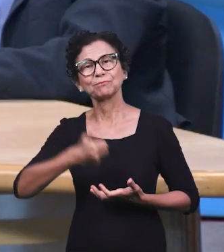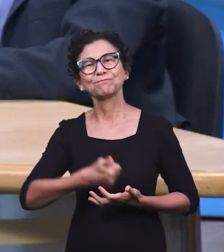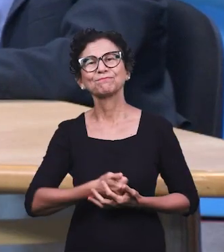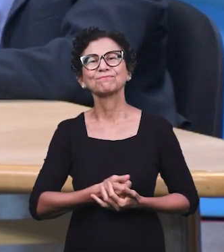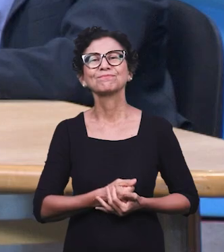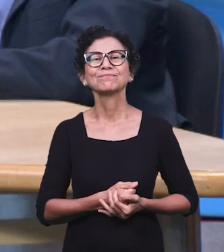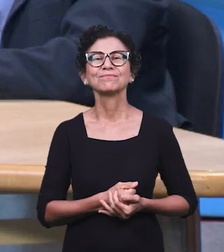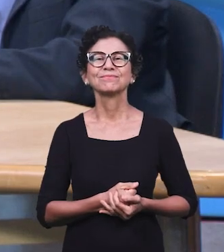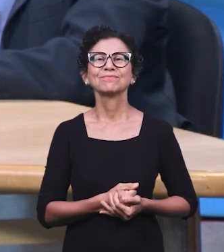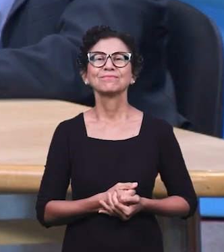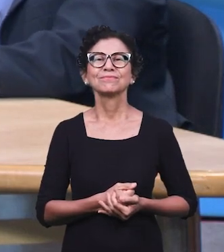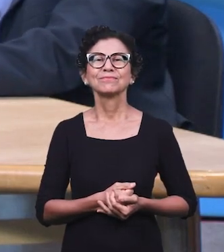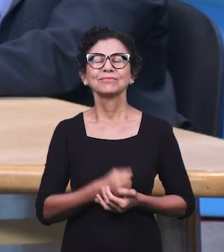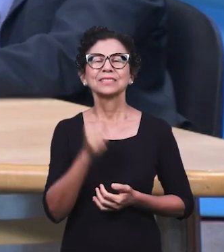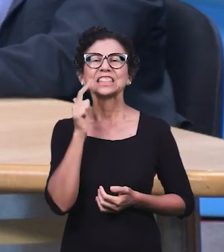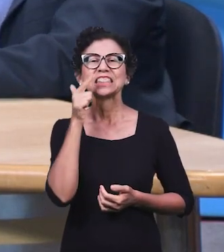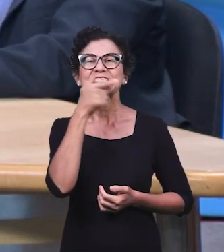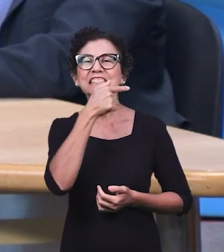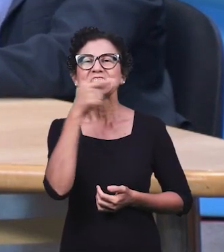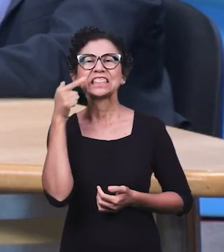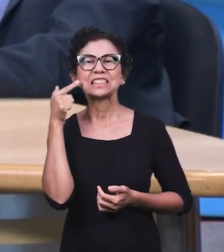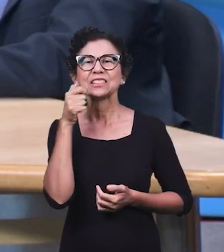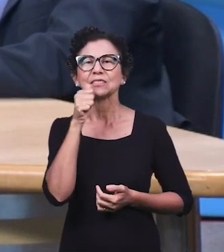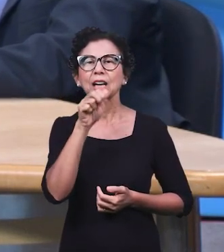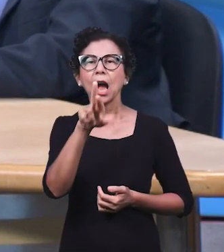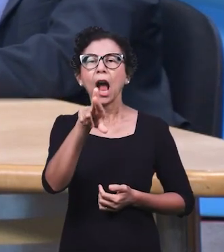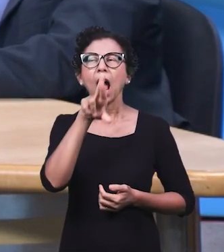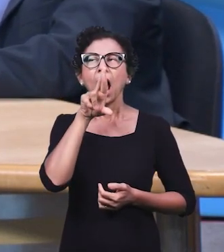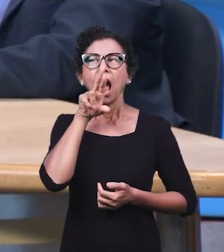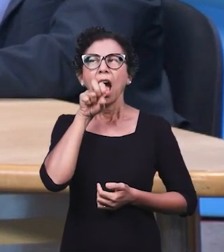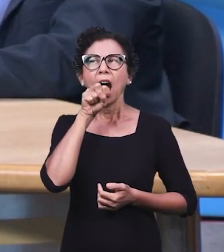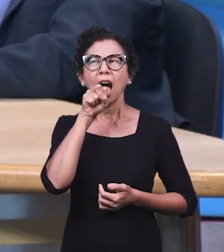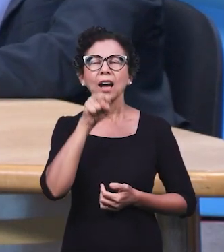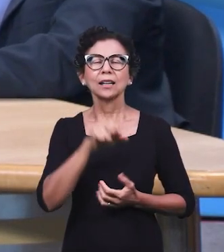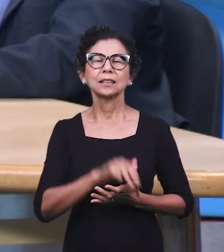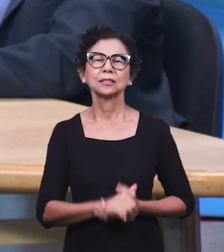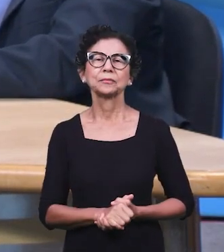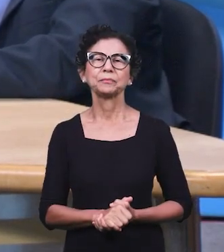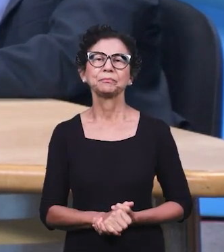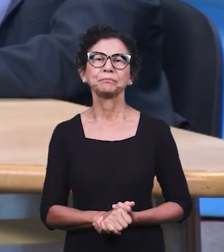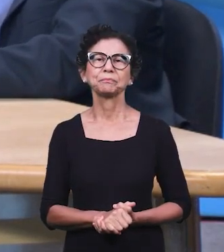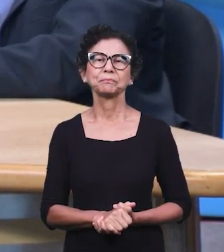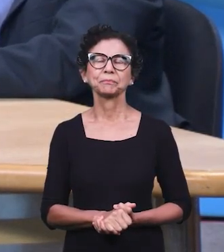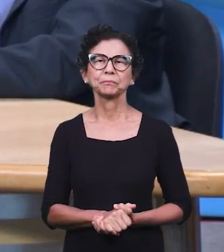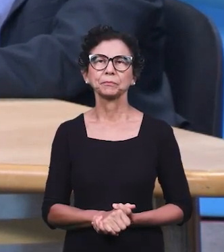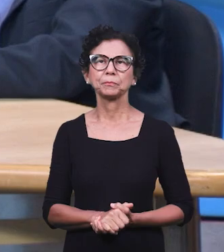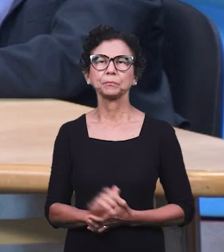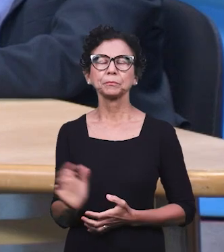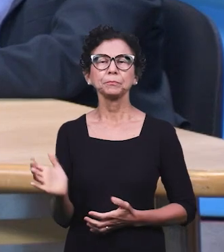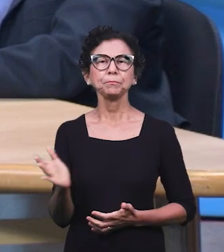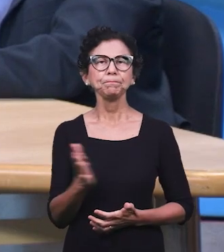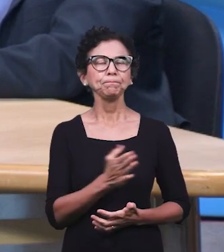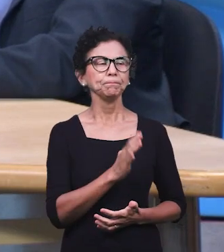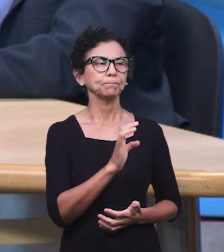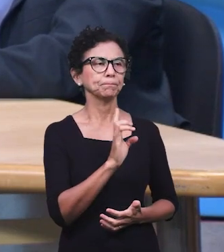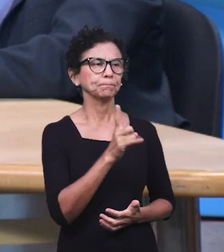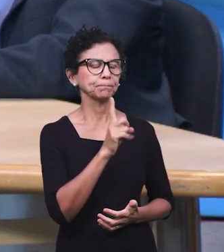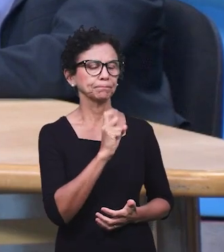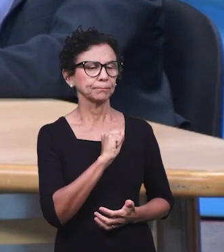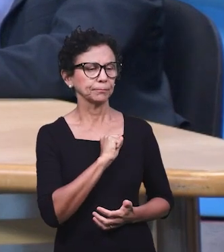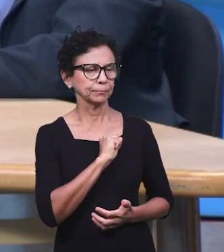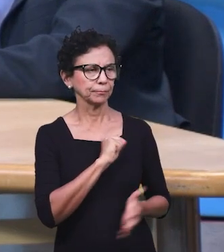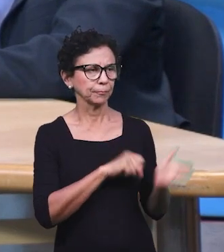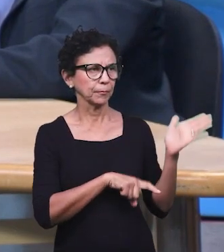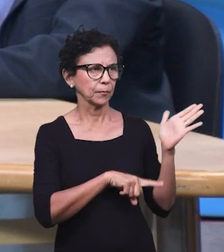O programa está caminhando, mas eu tenho uma pergunta que também está aqui para nós, que